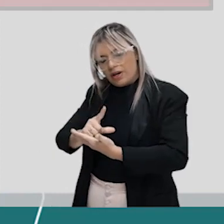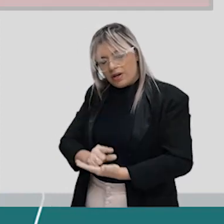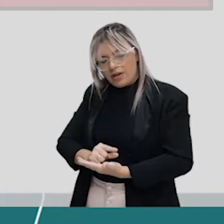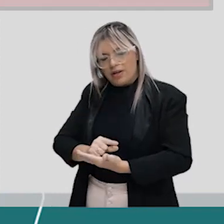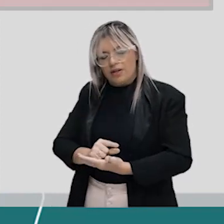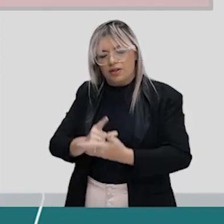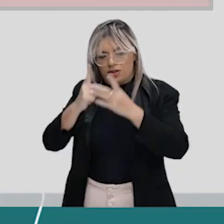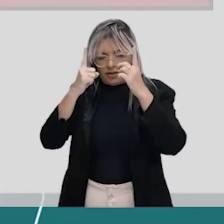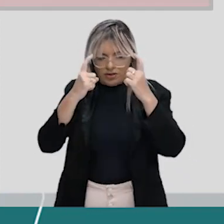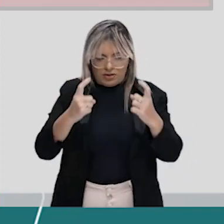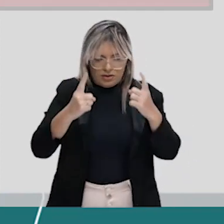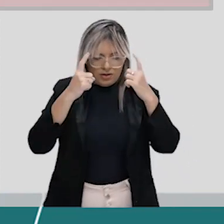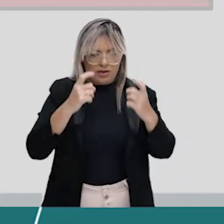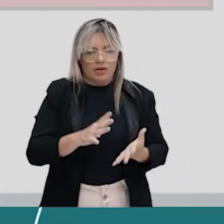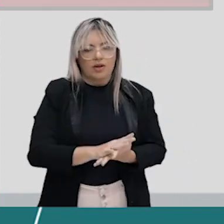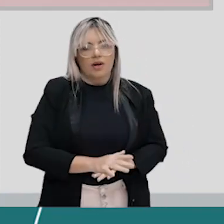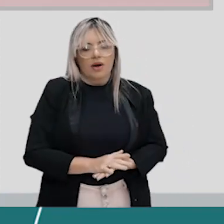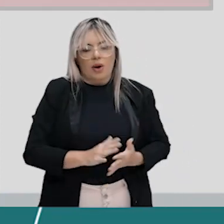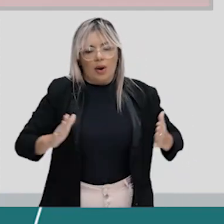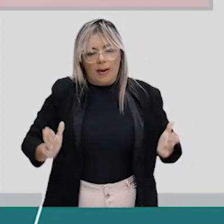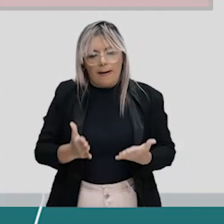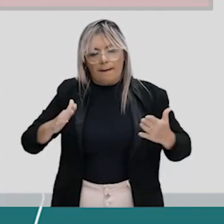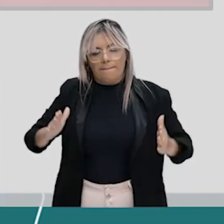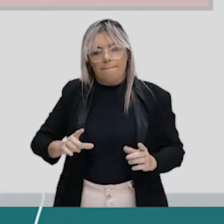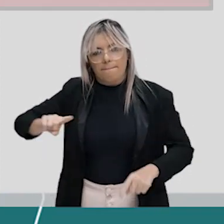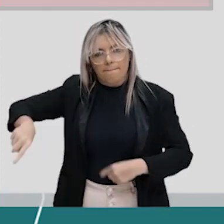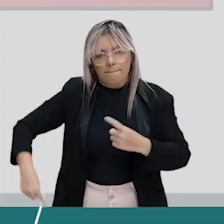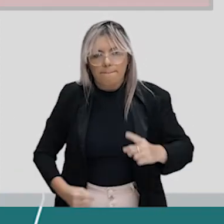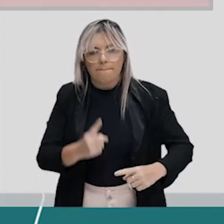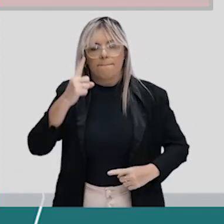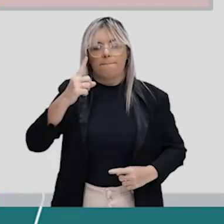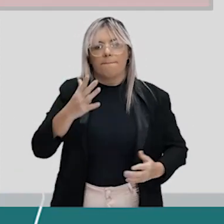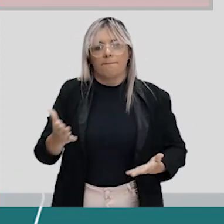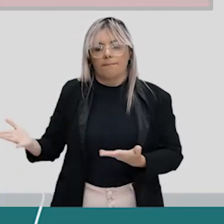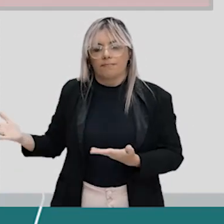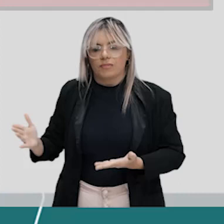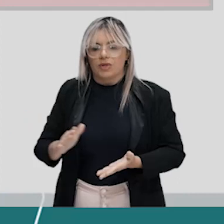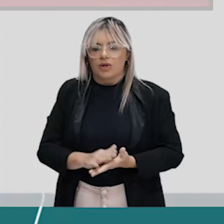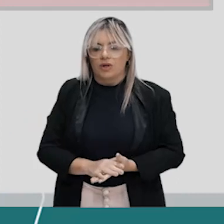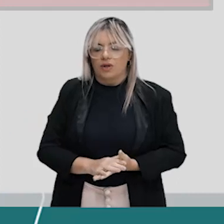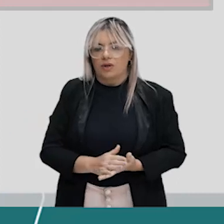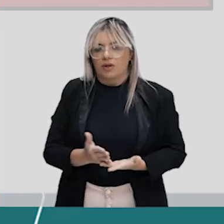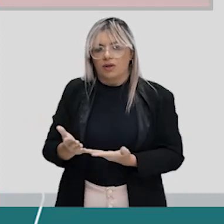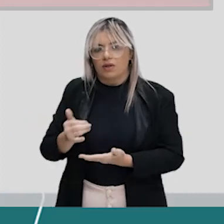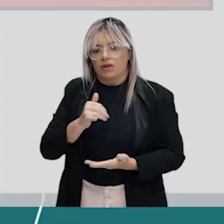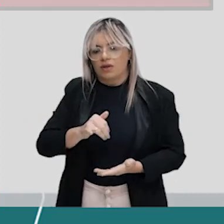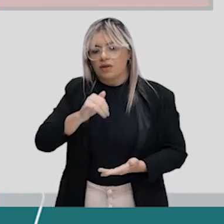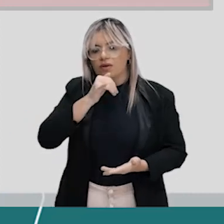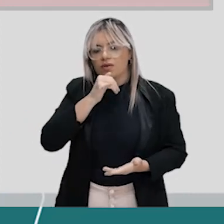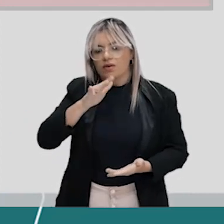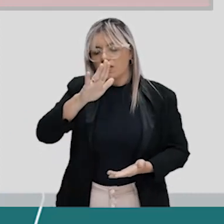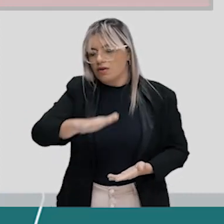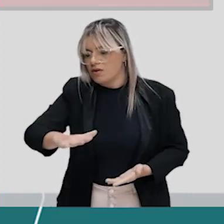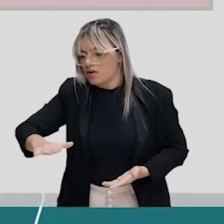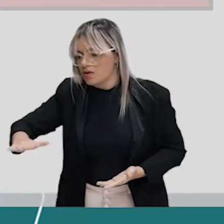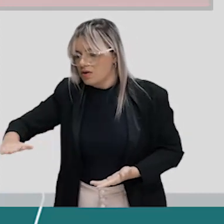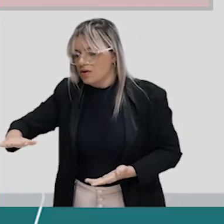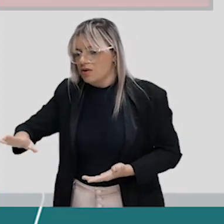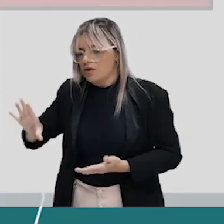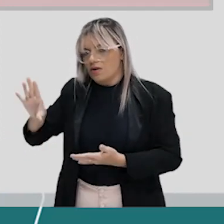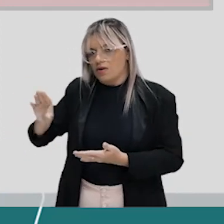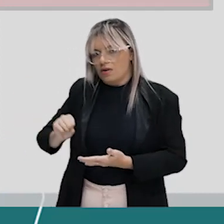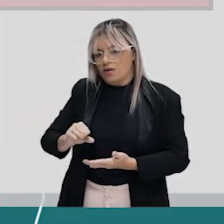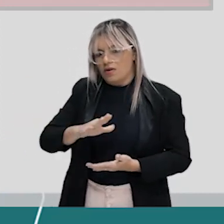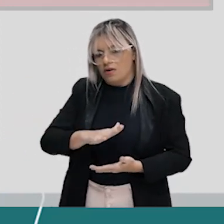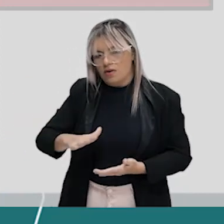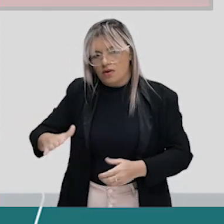agressividade, estimula a superação. Olha aqui as crianças aqui, fiz questão de pegar fotos de crianças em